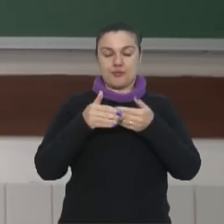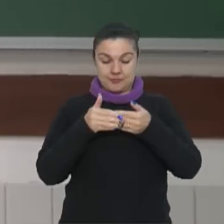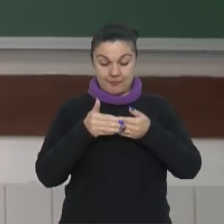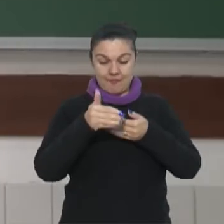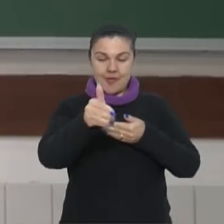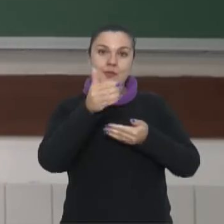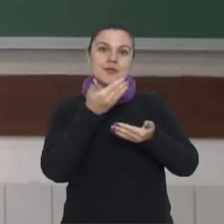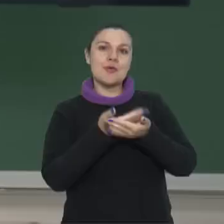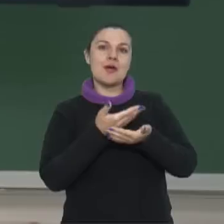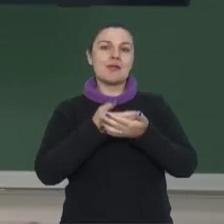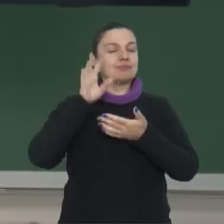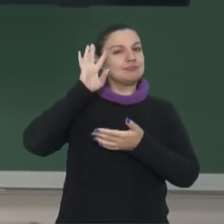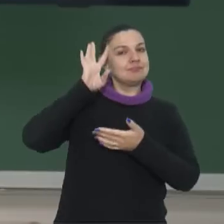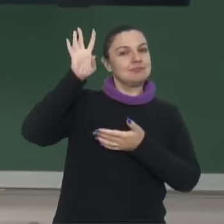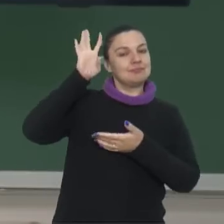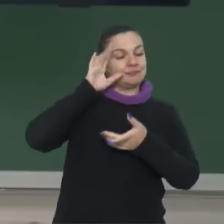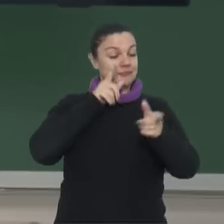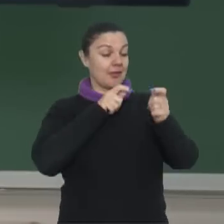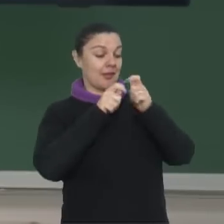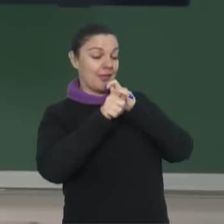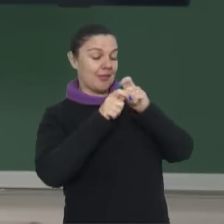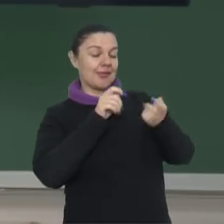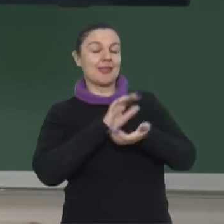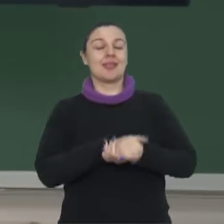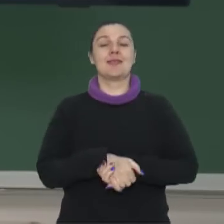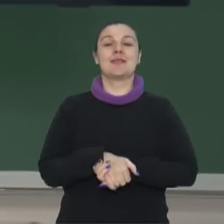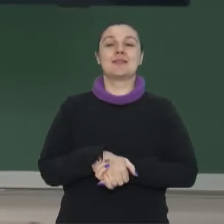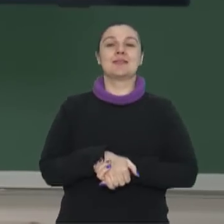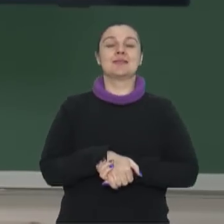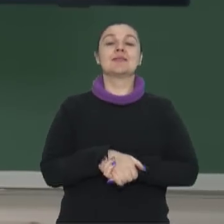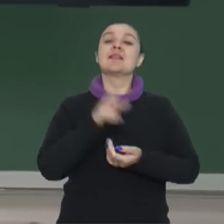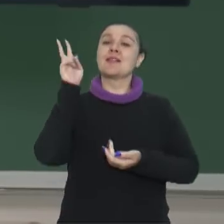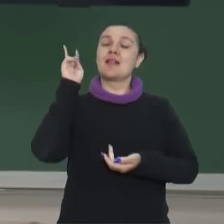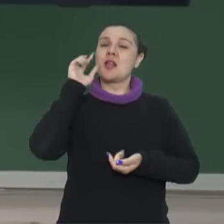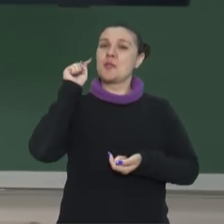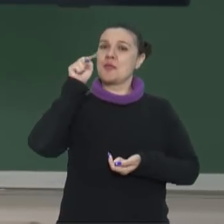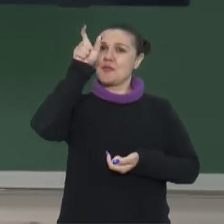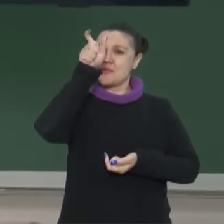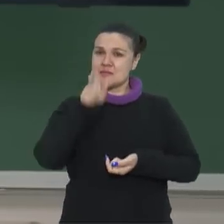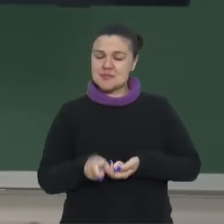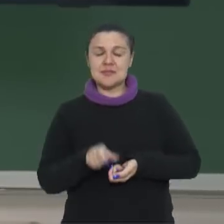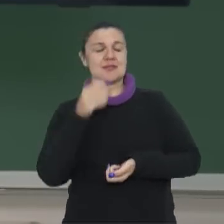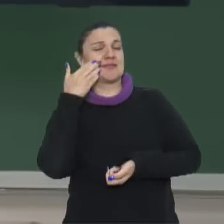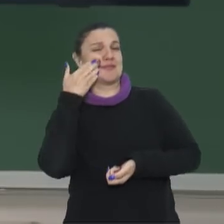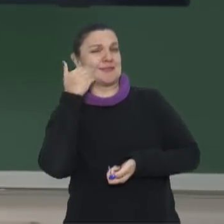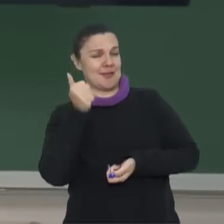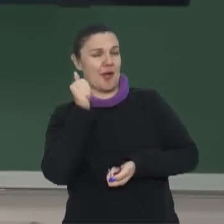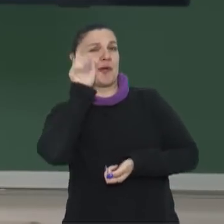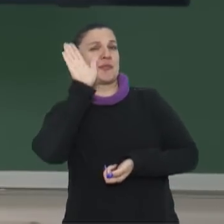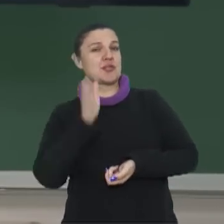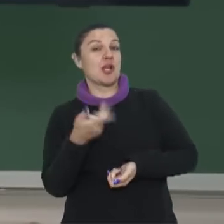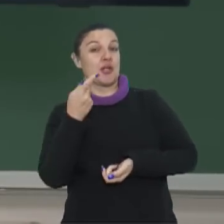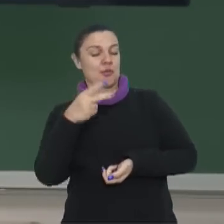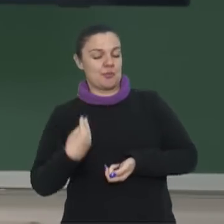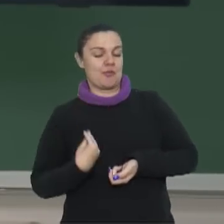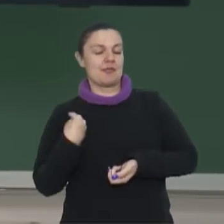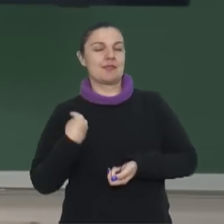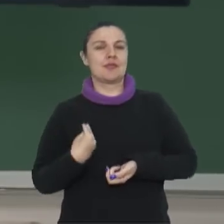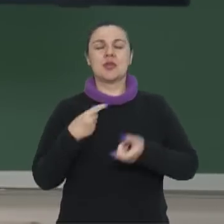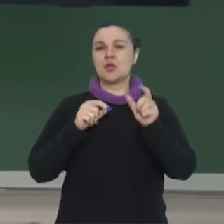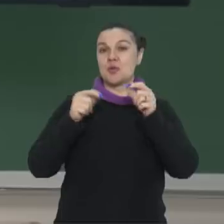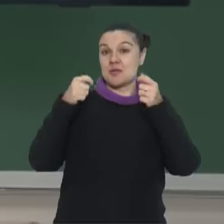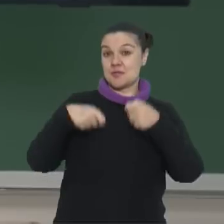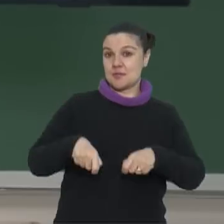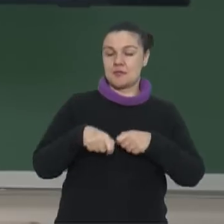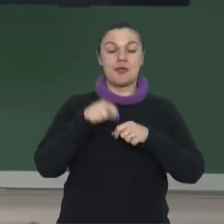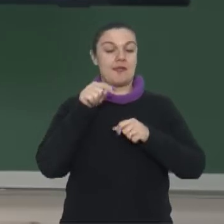a pensar em entrevista, te lembrando do que você já sabe, de você fazer o quê? O que você tem que